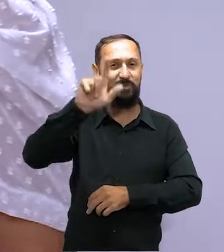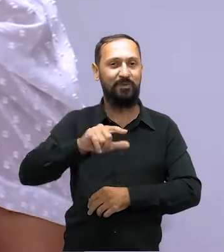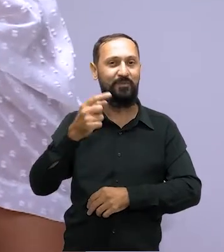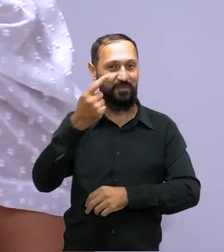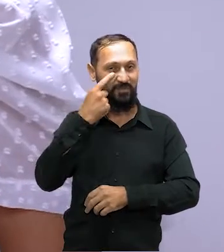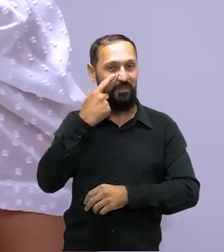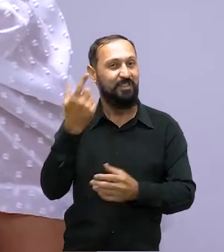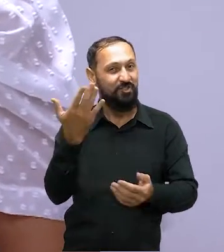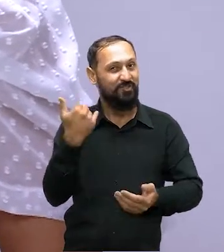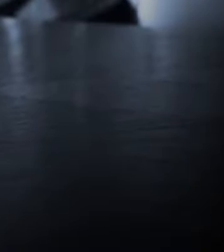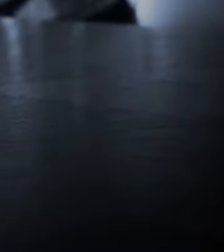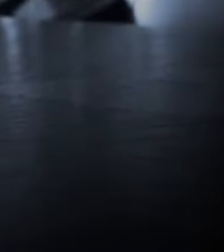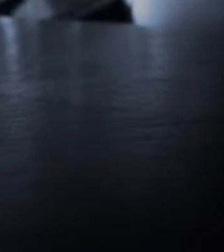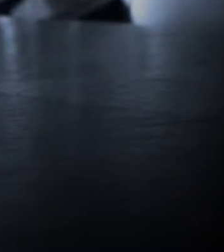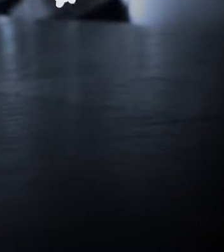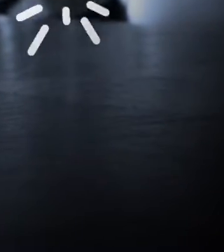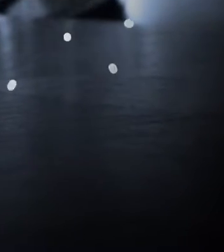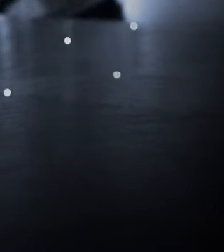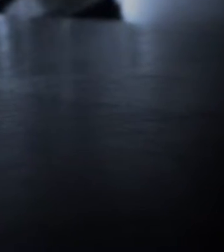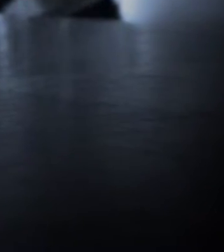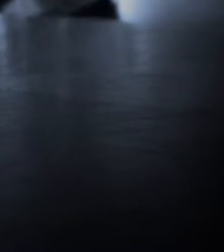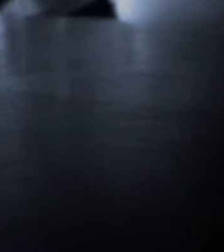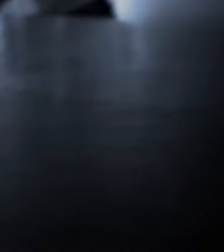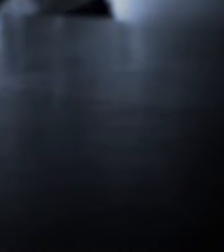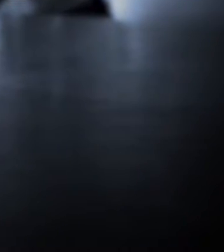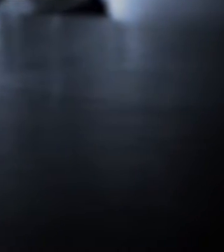Sul. Assista comigo!